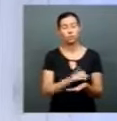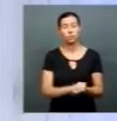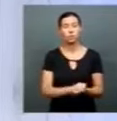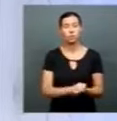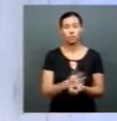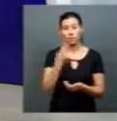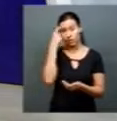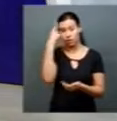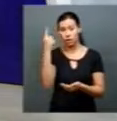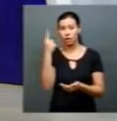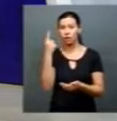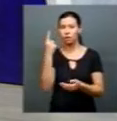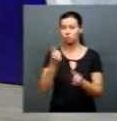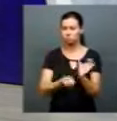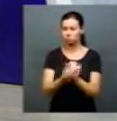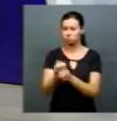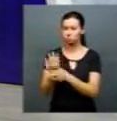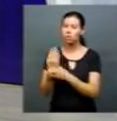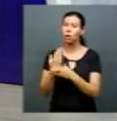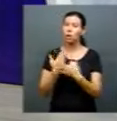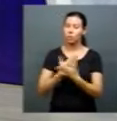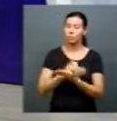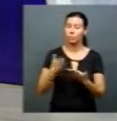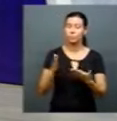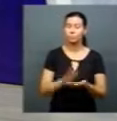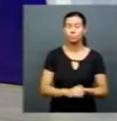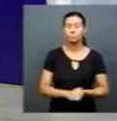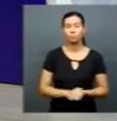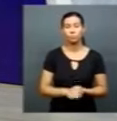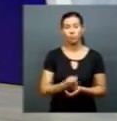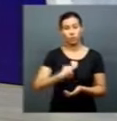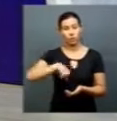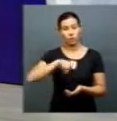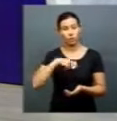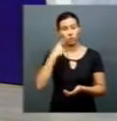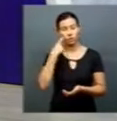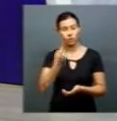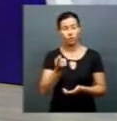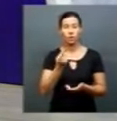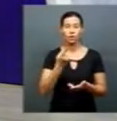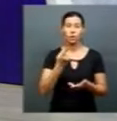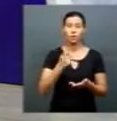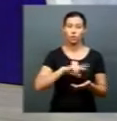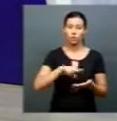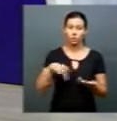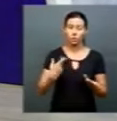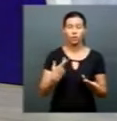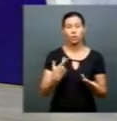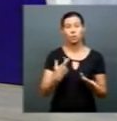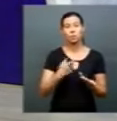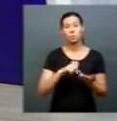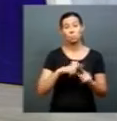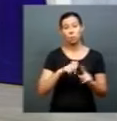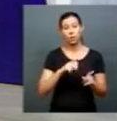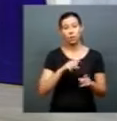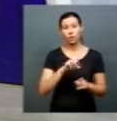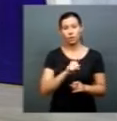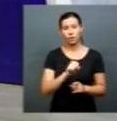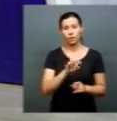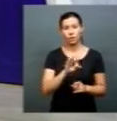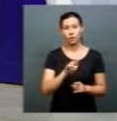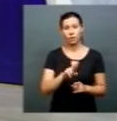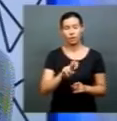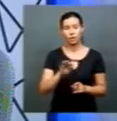ideia floresça. Como é que é isso? A gente vê muito, especialmente em qualquer negócio, mas fortemente nas startups, inclusive por essa